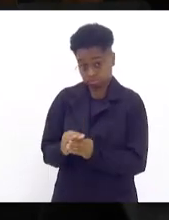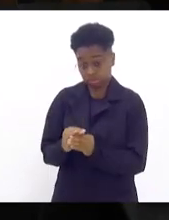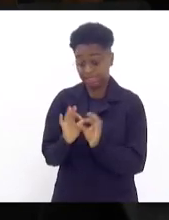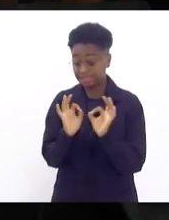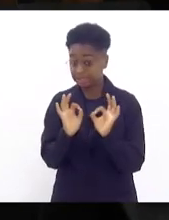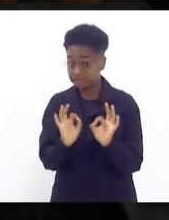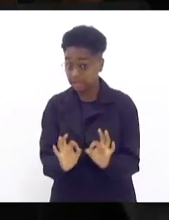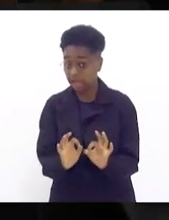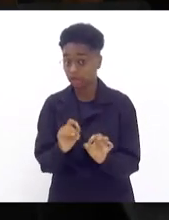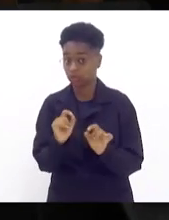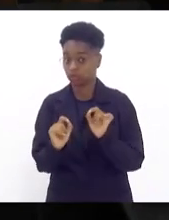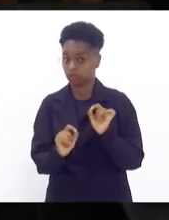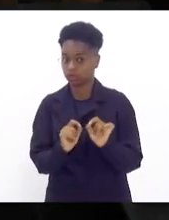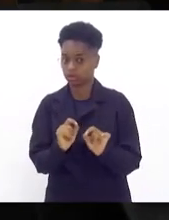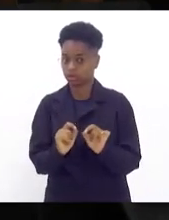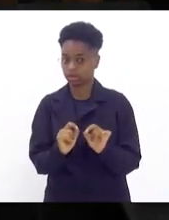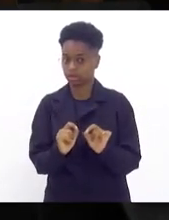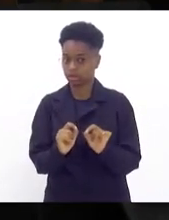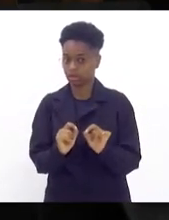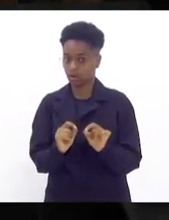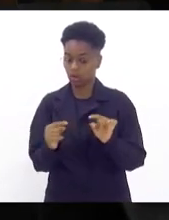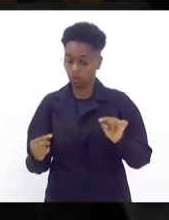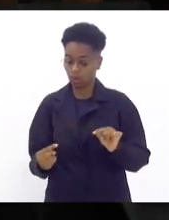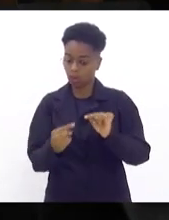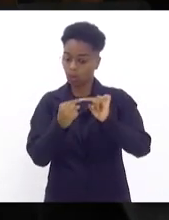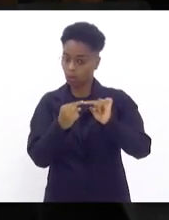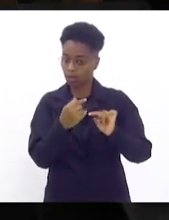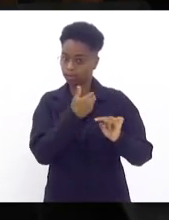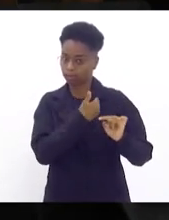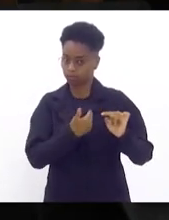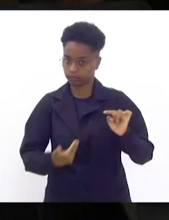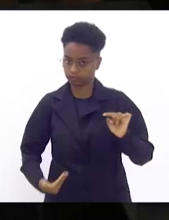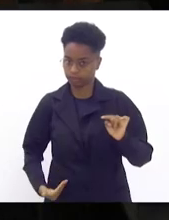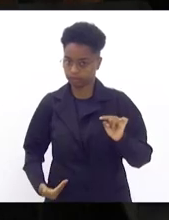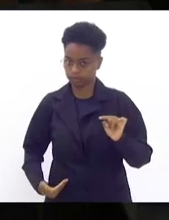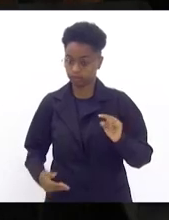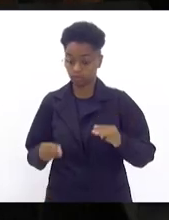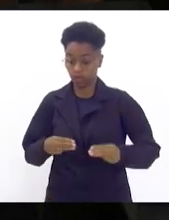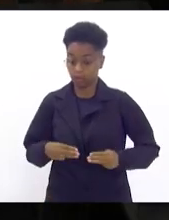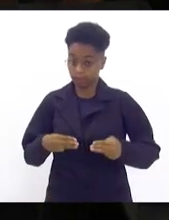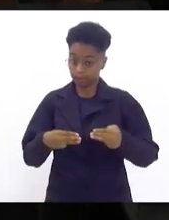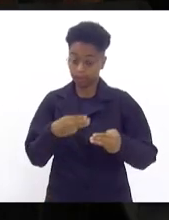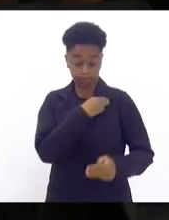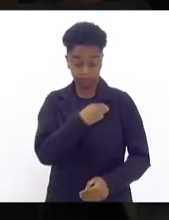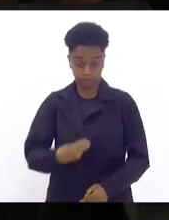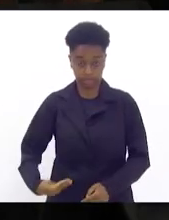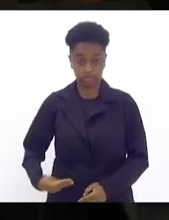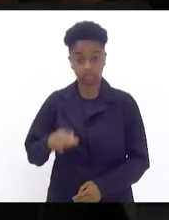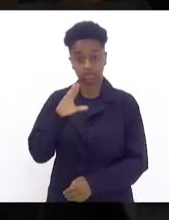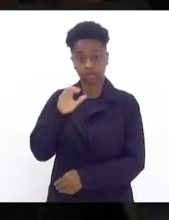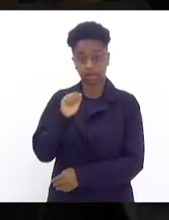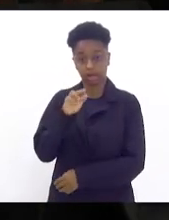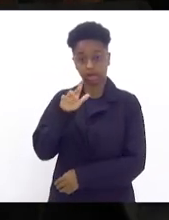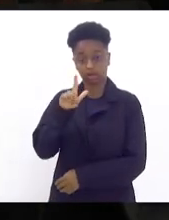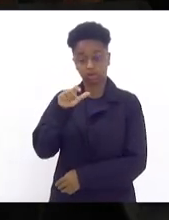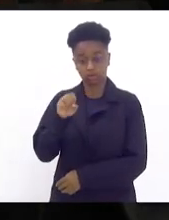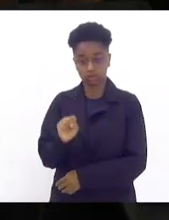coerente com a linha governamental, o ministro Carlos Lúcio e o